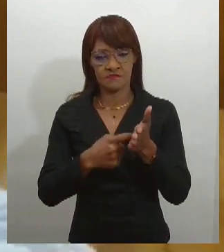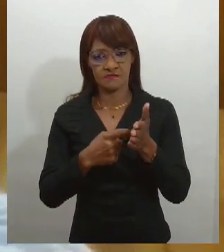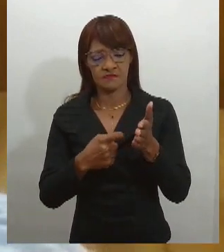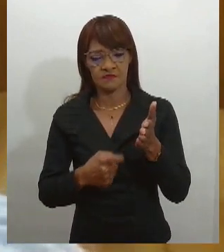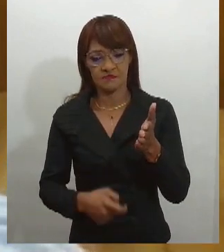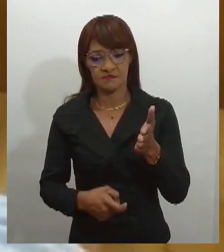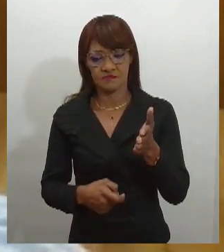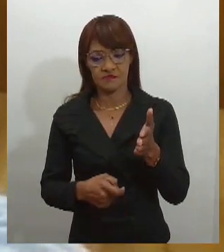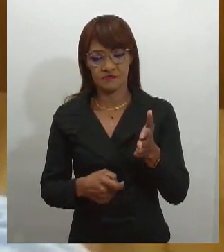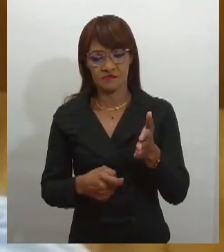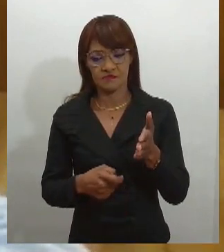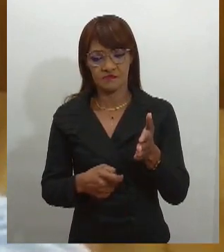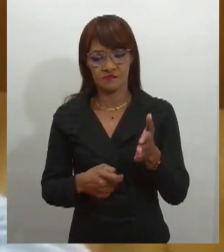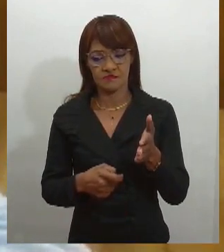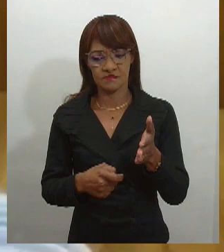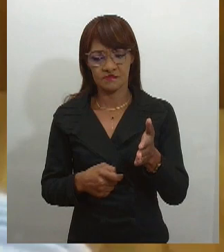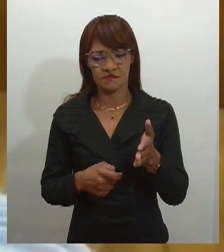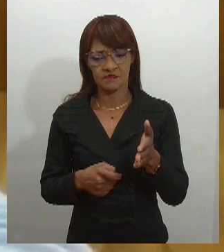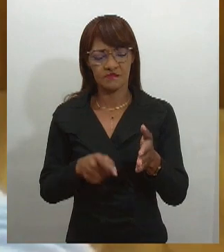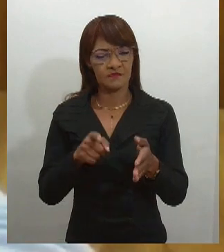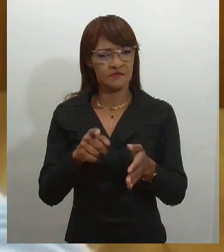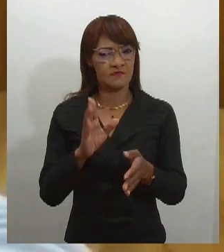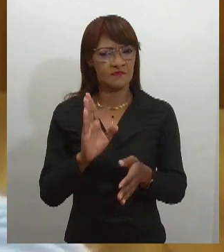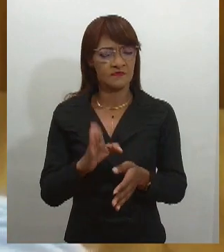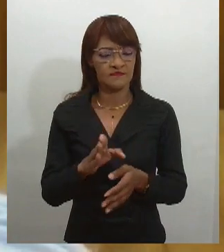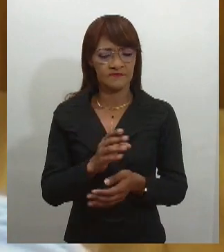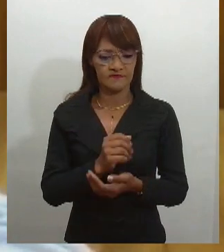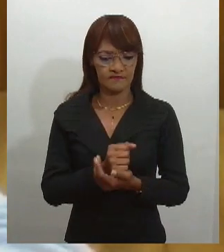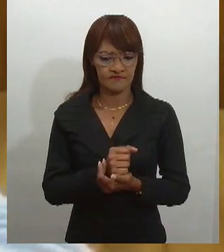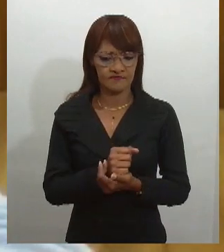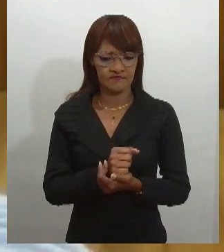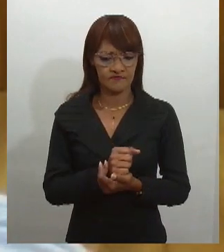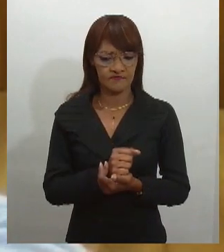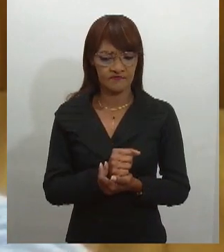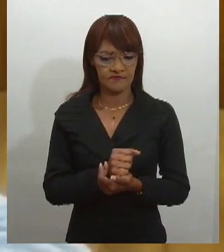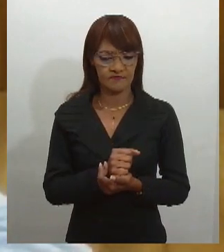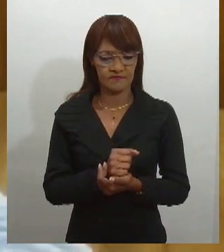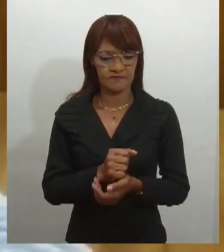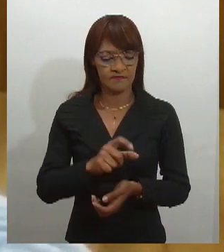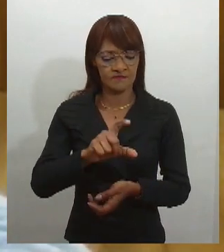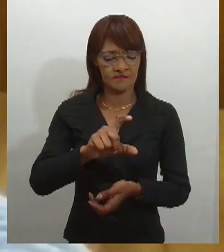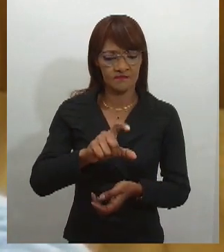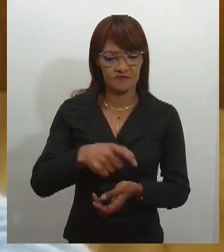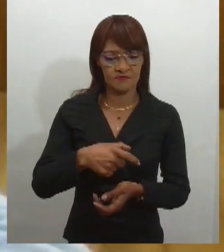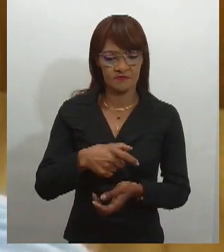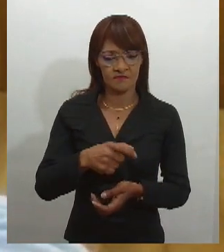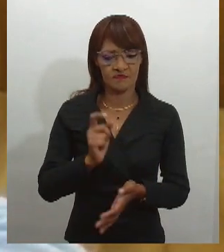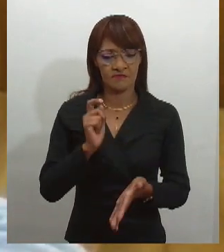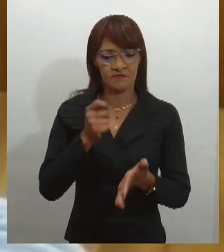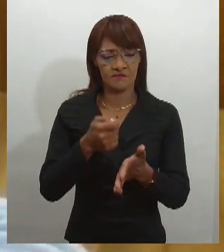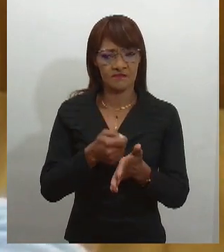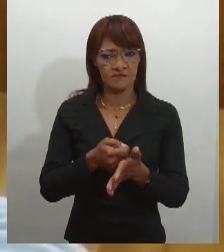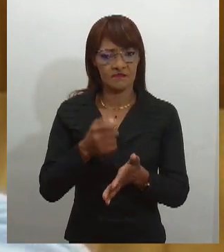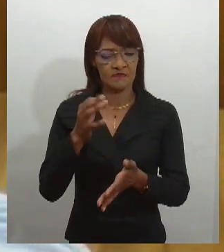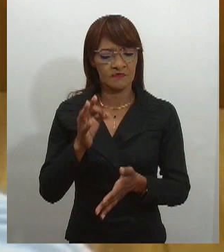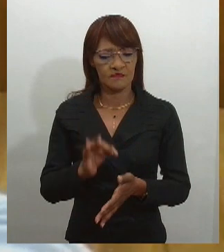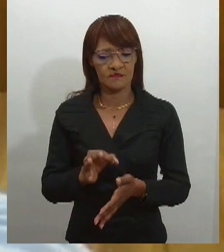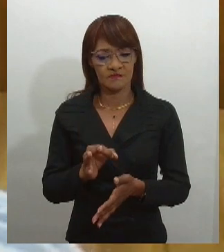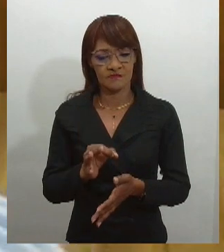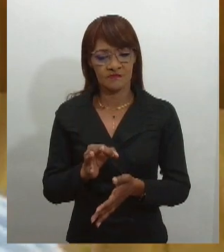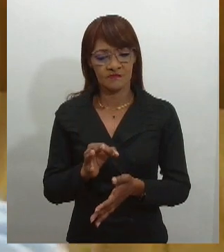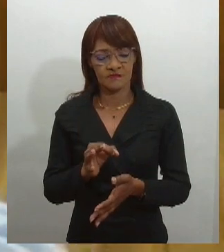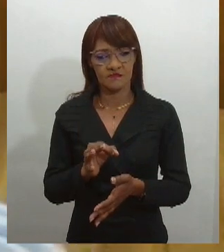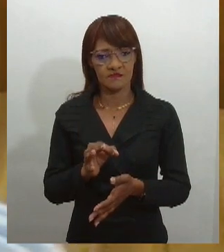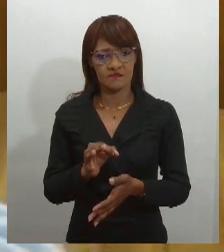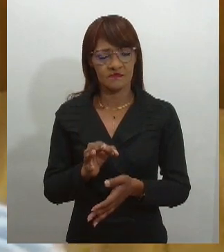fazer se você chegar na data, você passou o cartão, quando chega assim na data para o pagamento, caso não venha